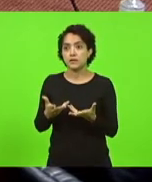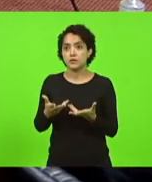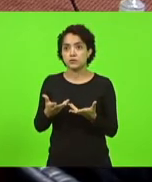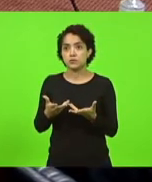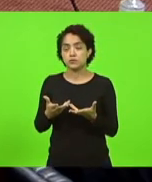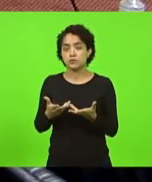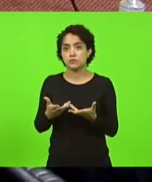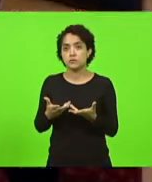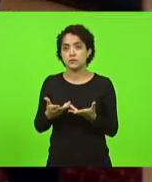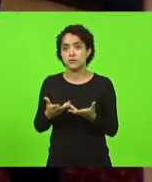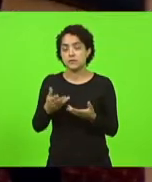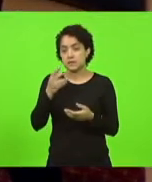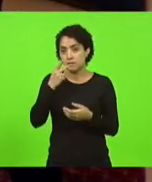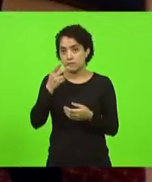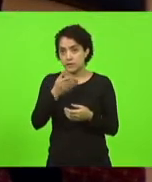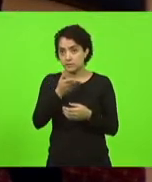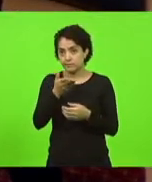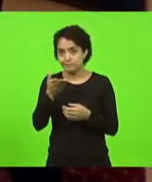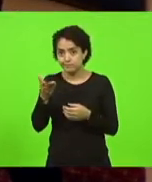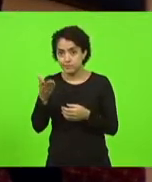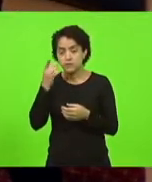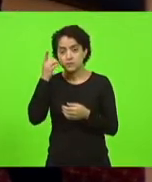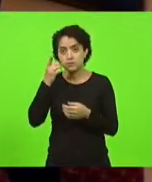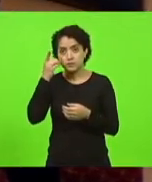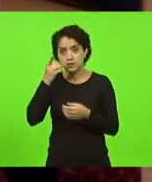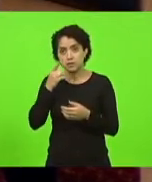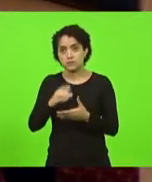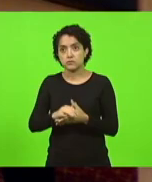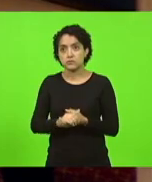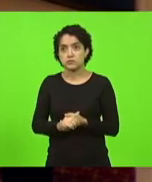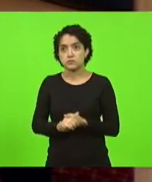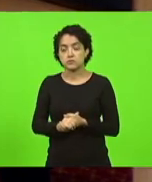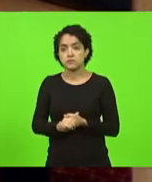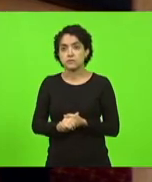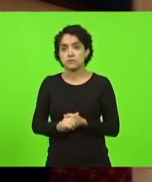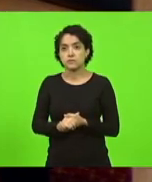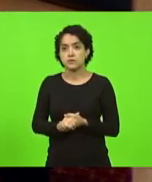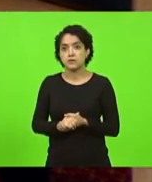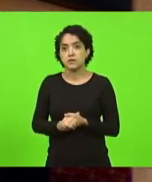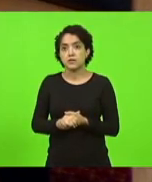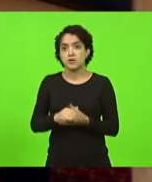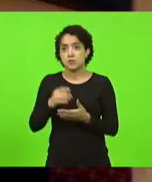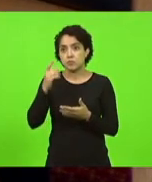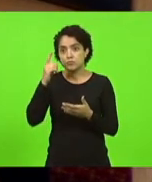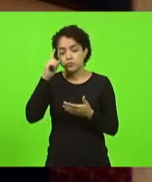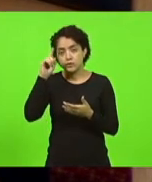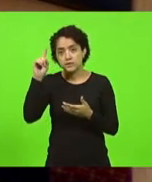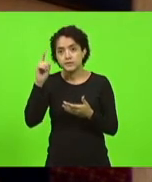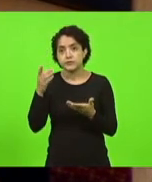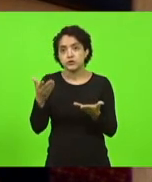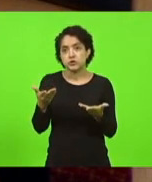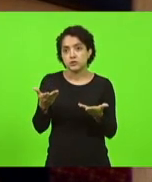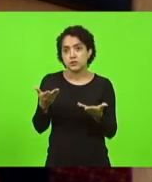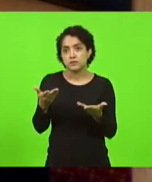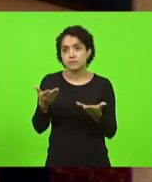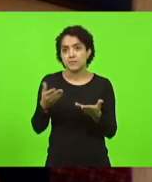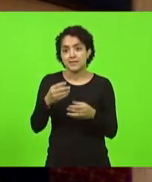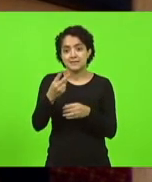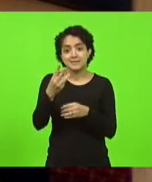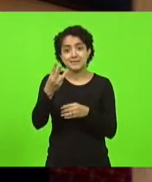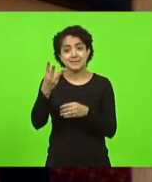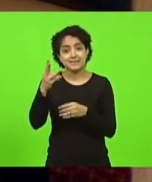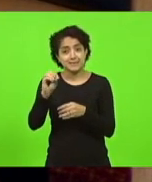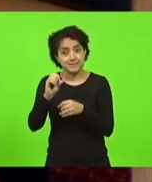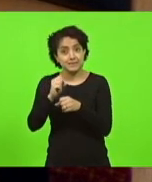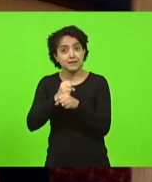brevemente aqui dizer a vossas excelências que, não por esse dia, mas eu tenho aí 30 anos de vida pública